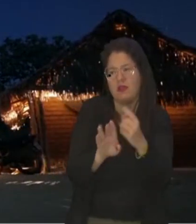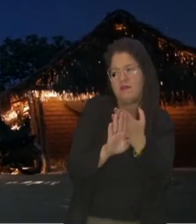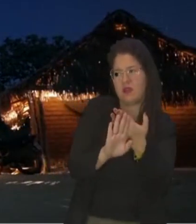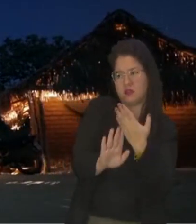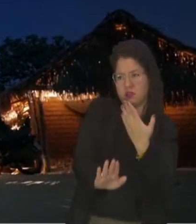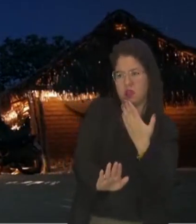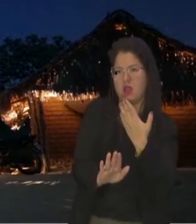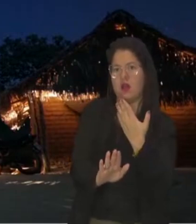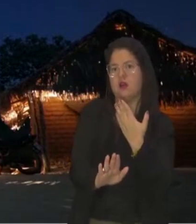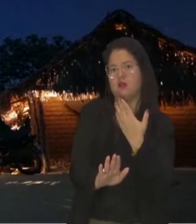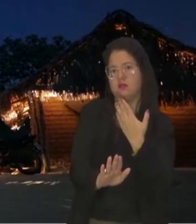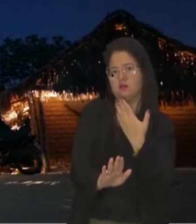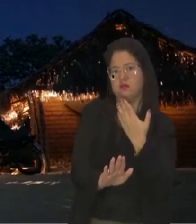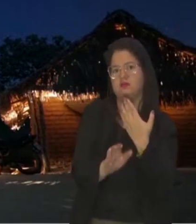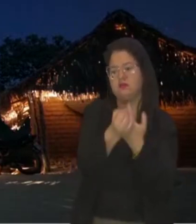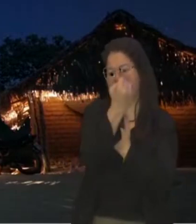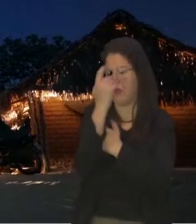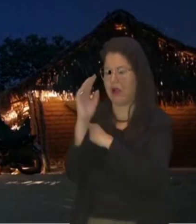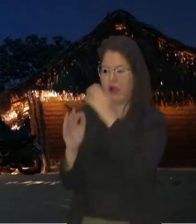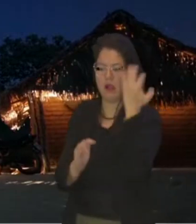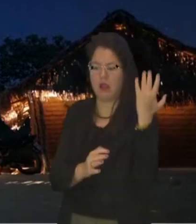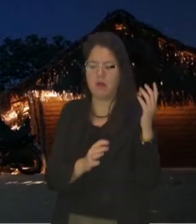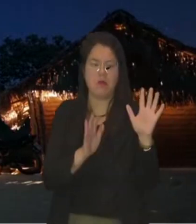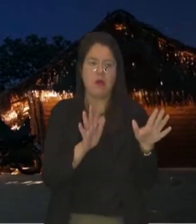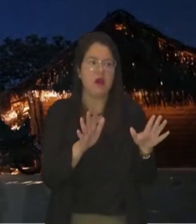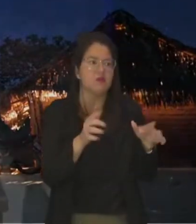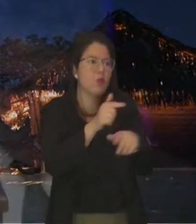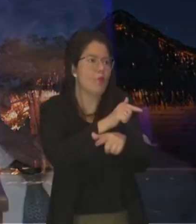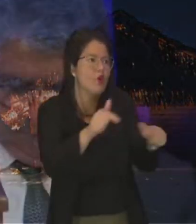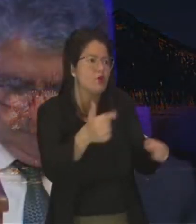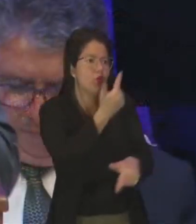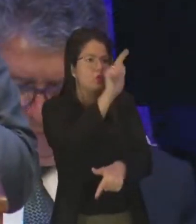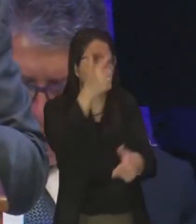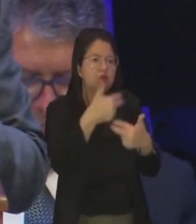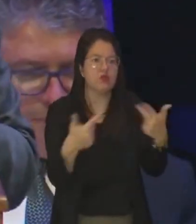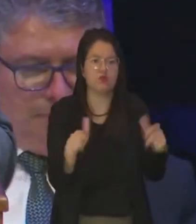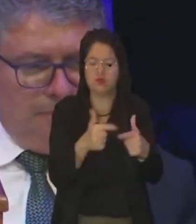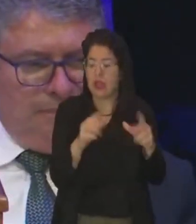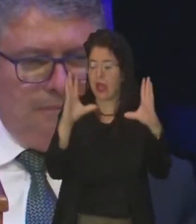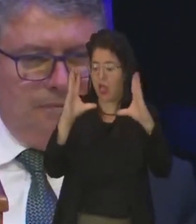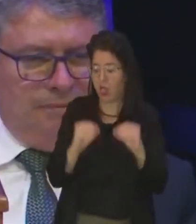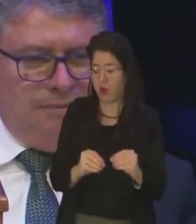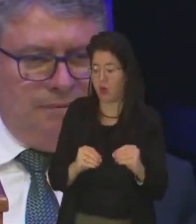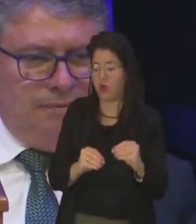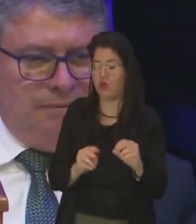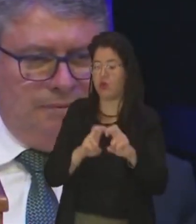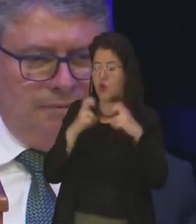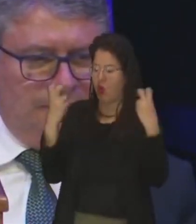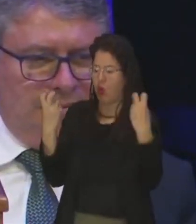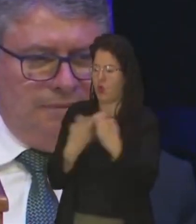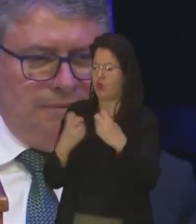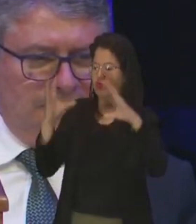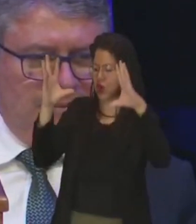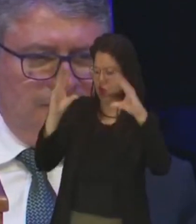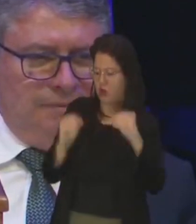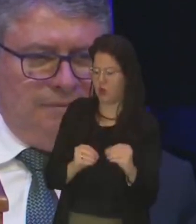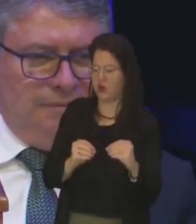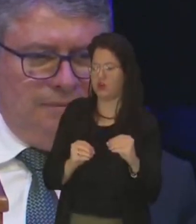afastado, no meio do nada. Lá não tem templo, não tem nada. Então nós, à noite, os cultos lá são à noite, né?